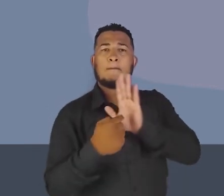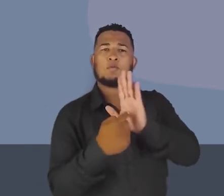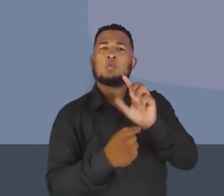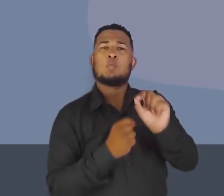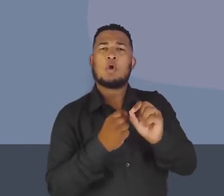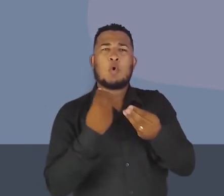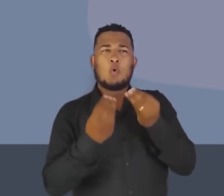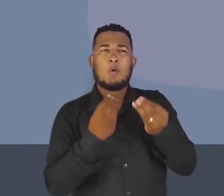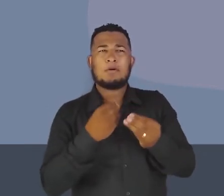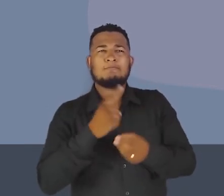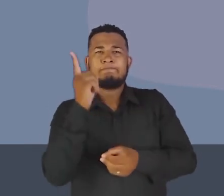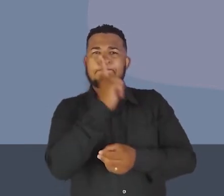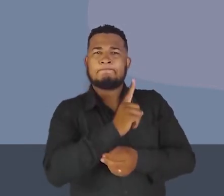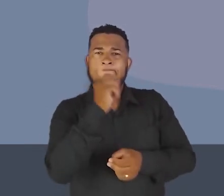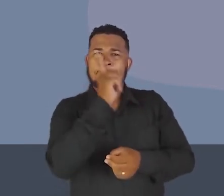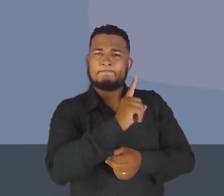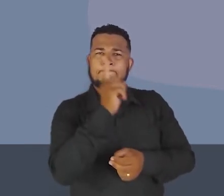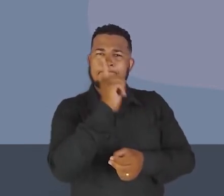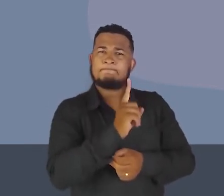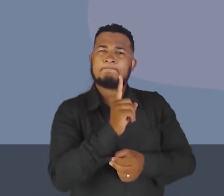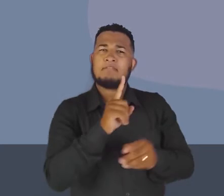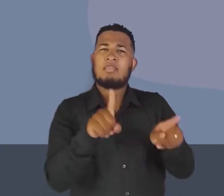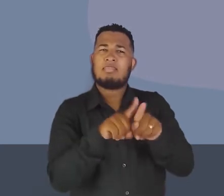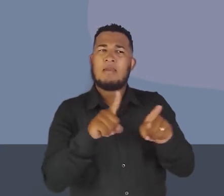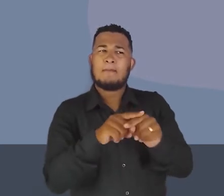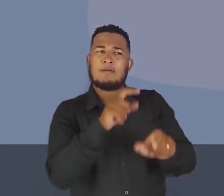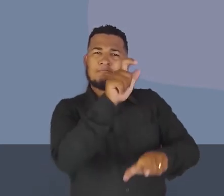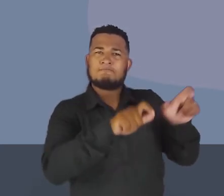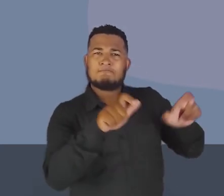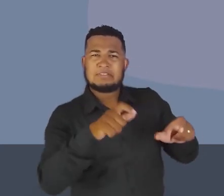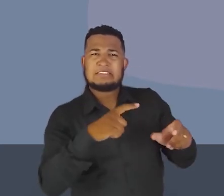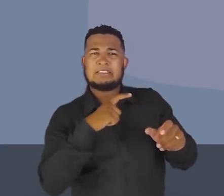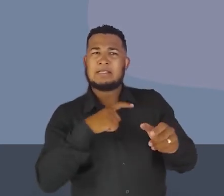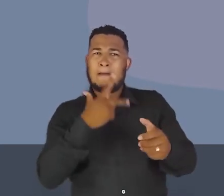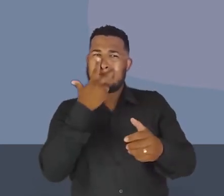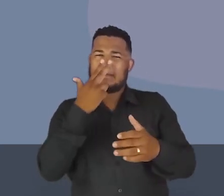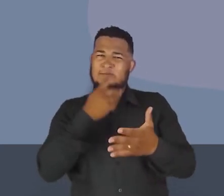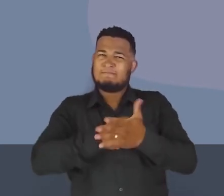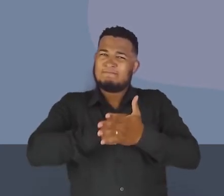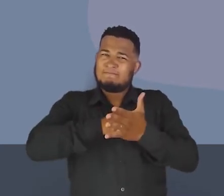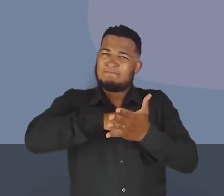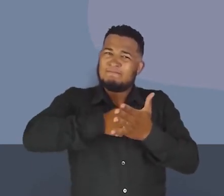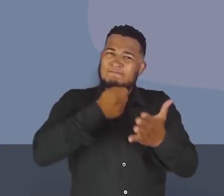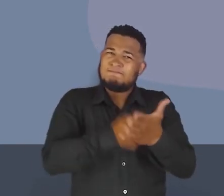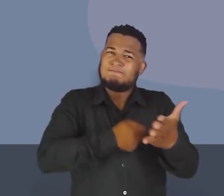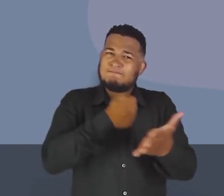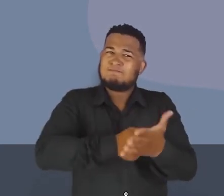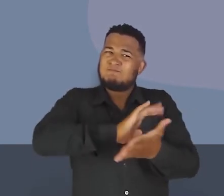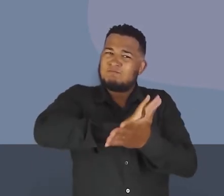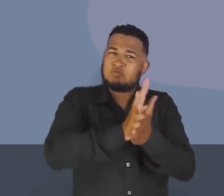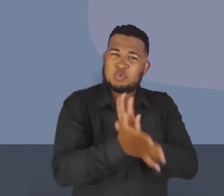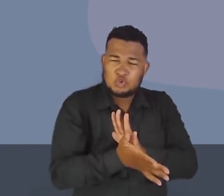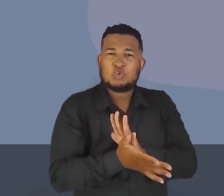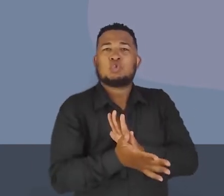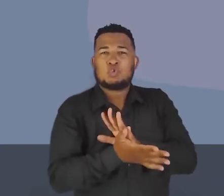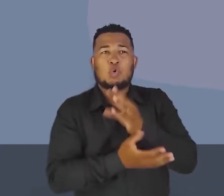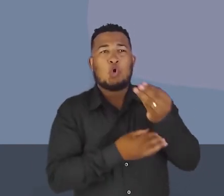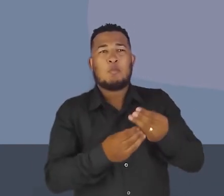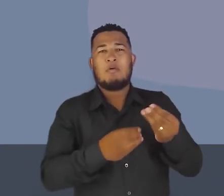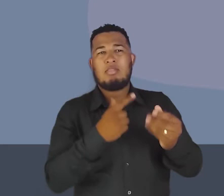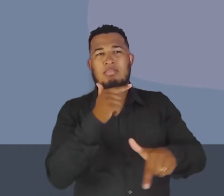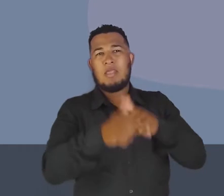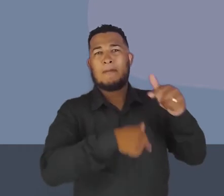más condições e como que esses indivíduos eram então explorados e tratados como sub-humanos para exercer um